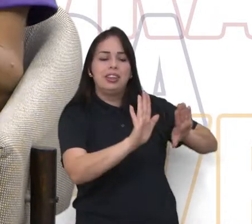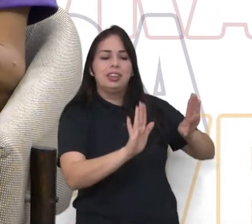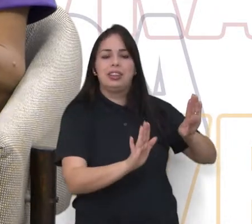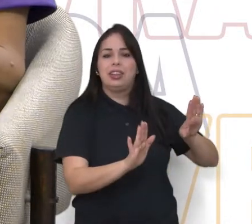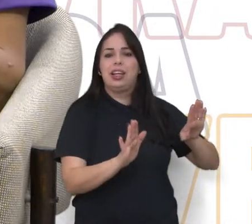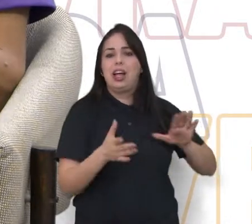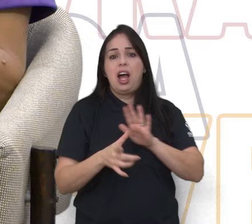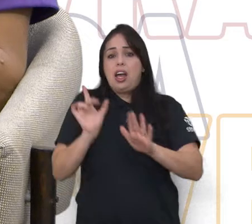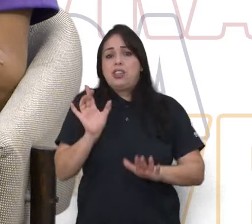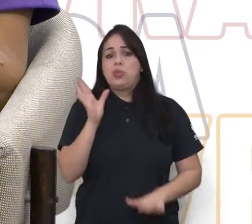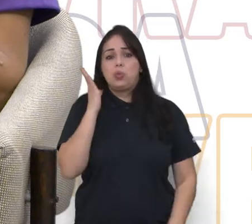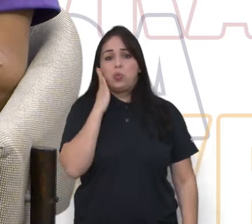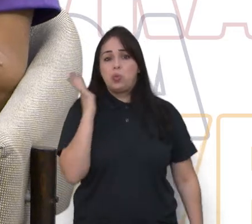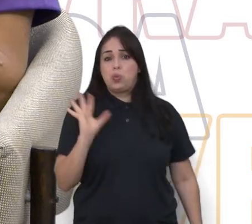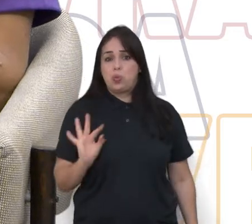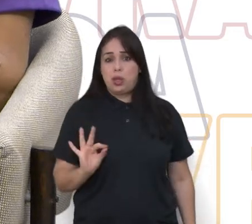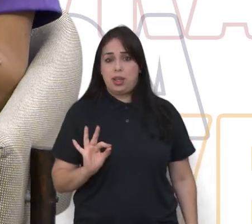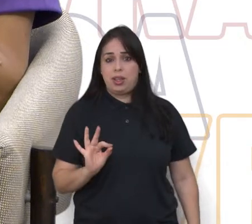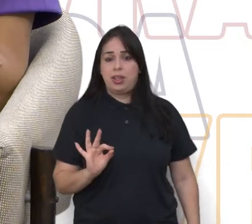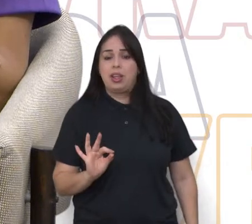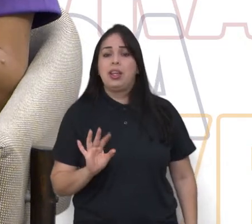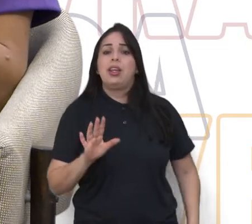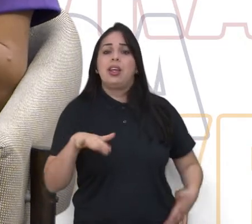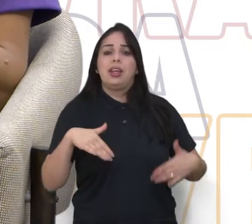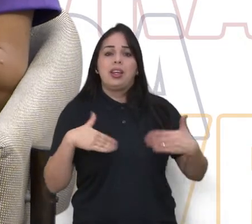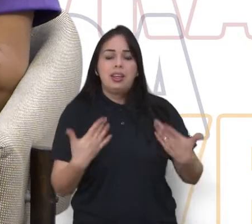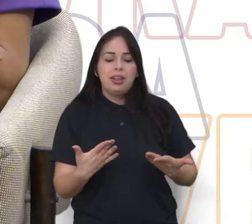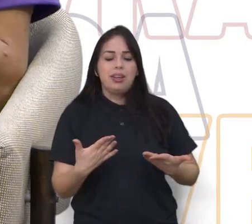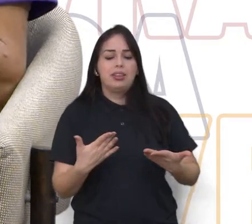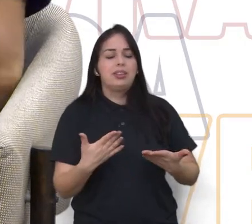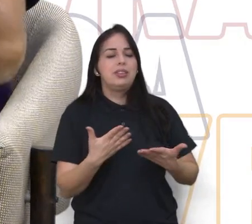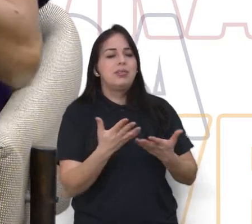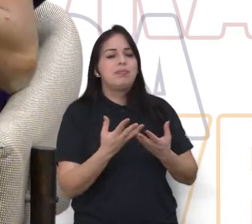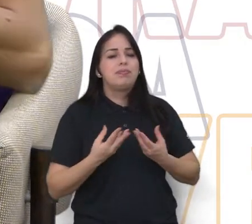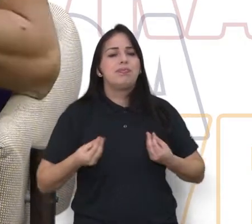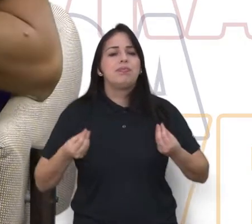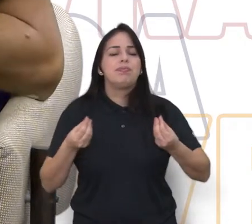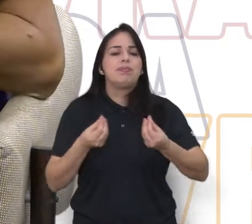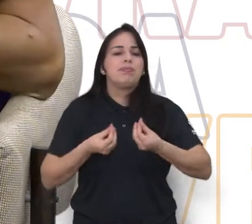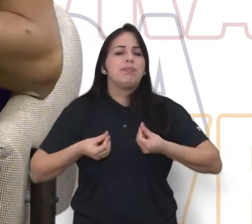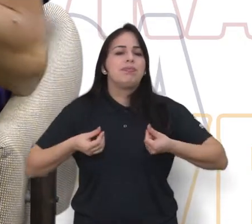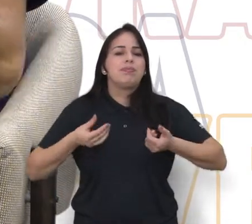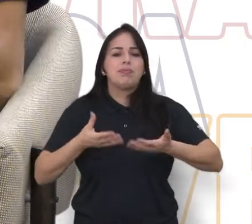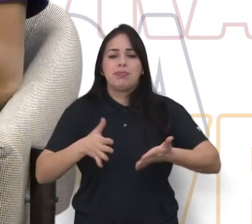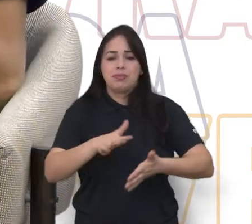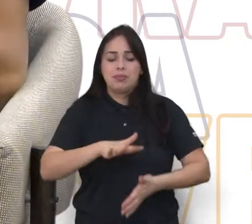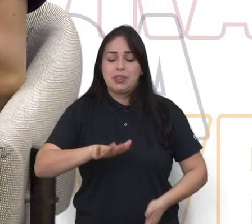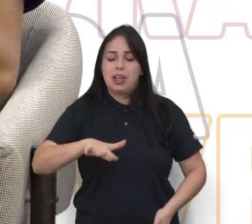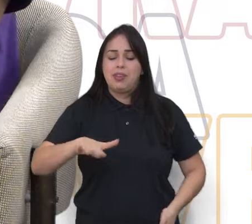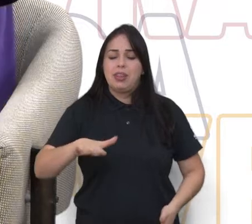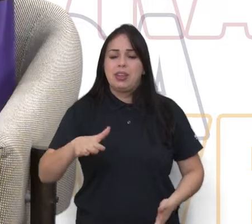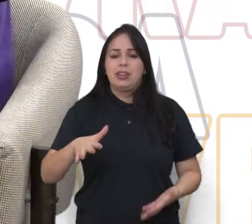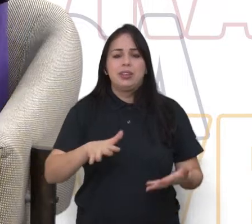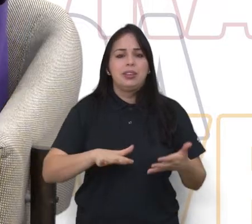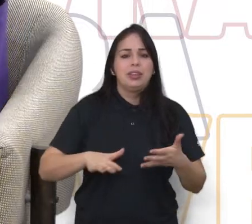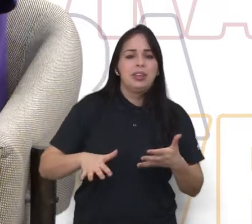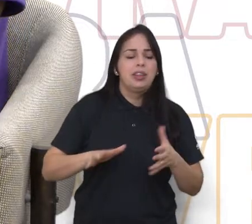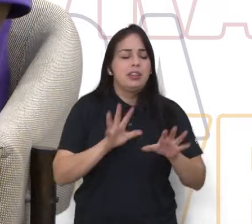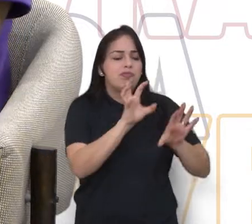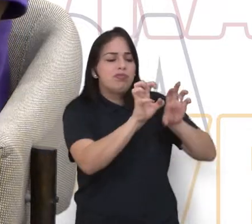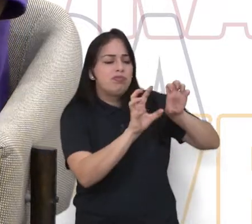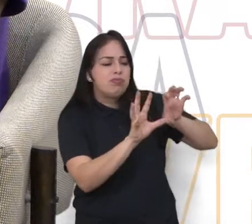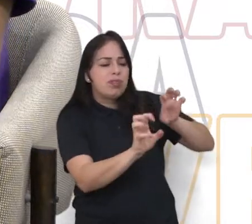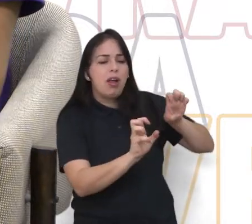como que é. Então ele vai desenvolver várias questões ali sensoriais, o pegar,